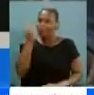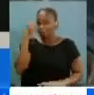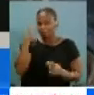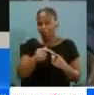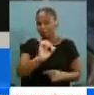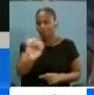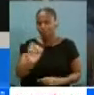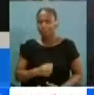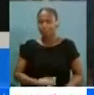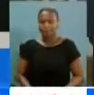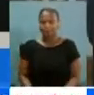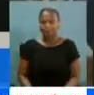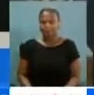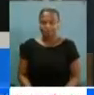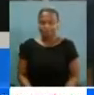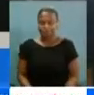seus objetivos.